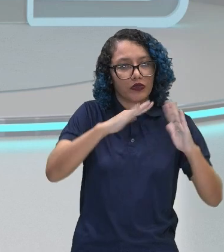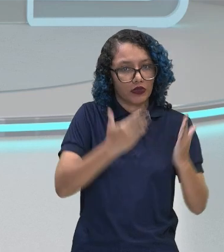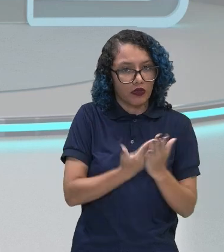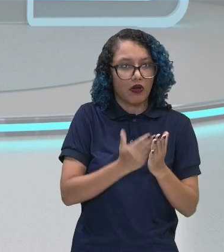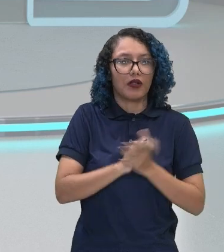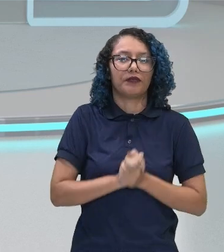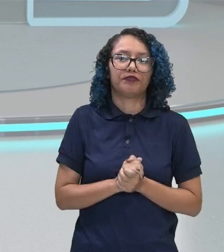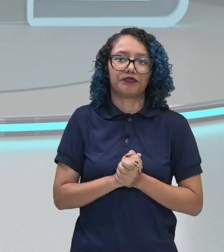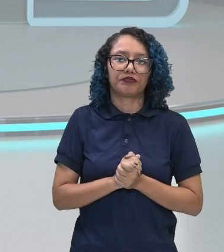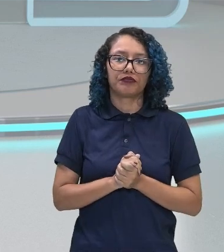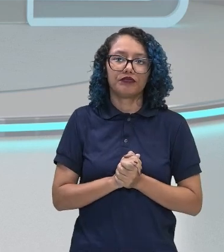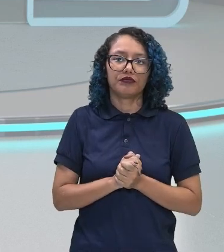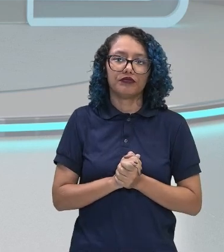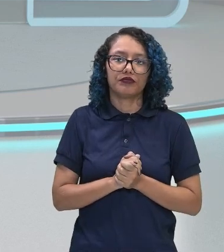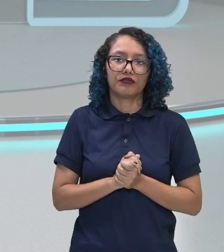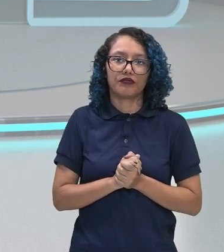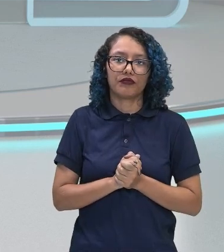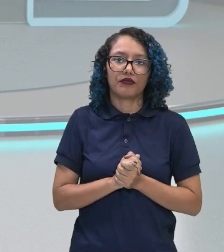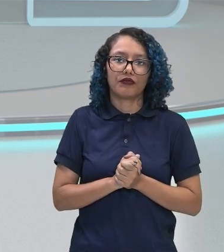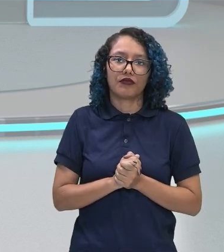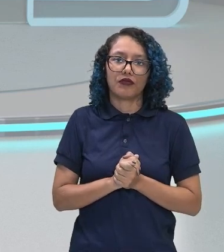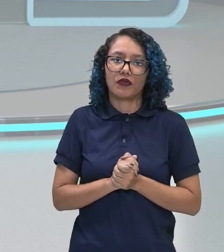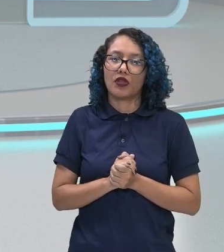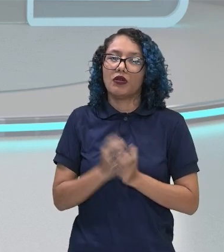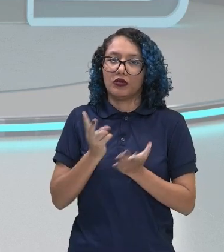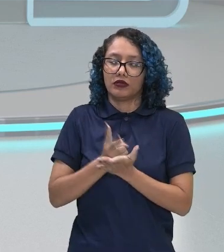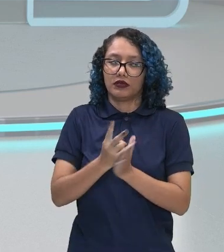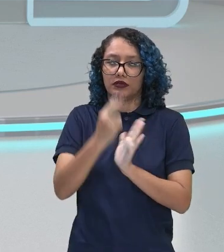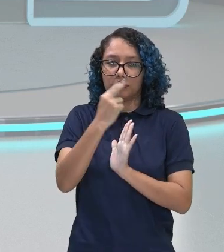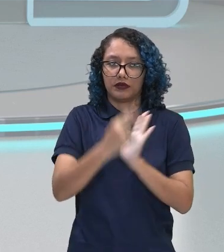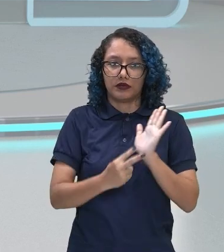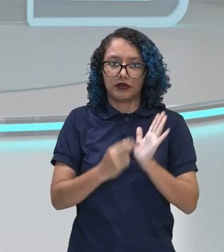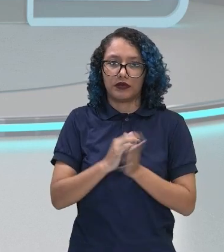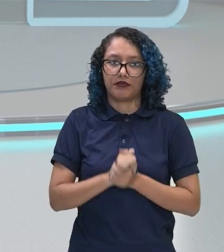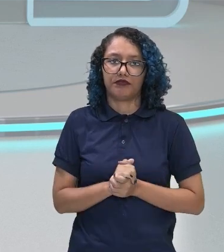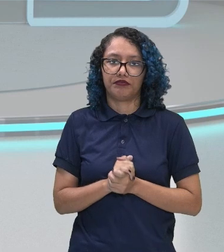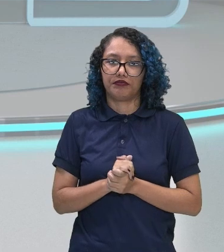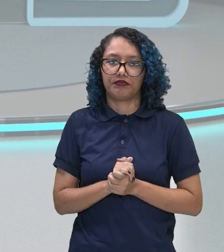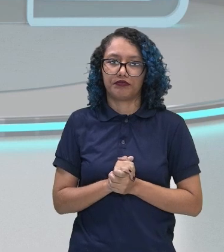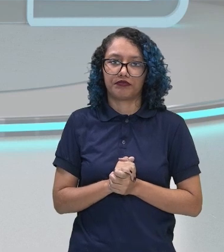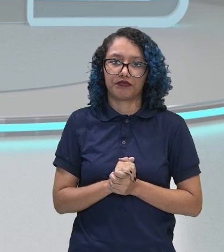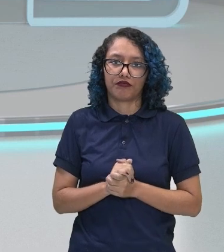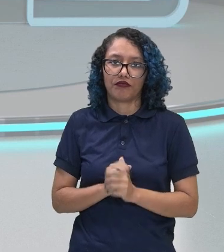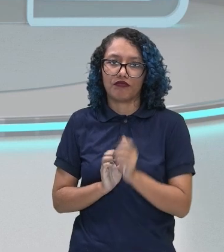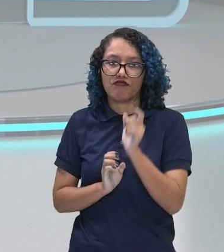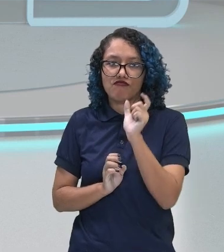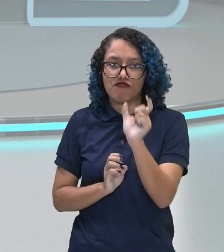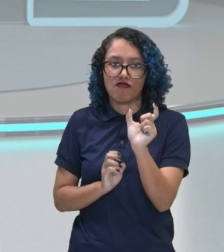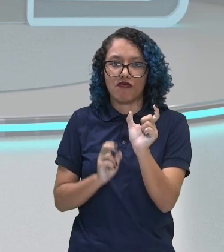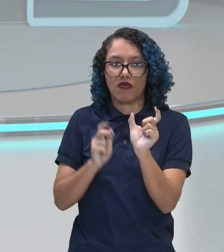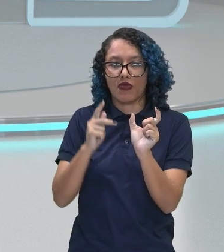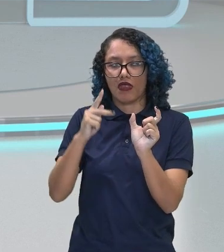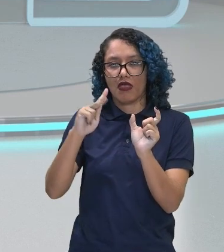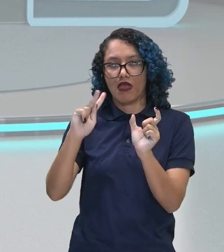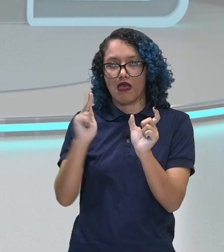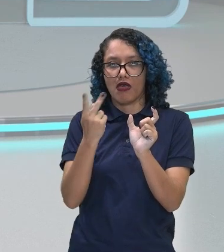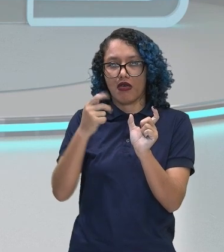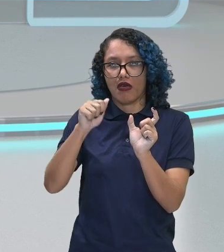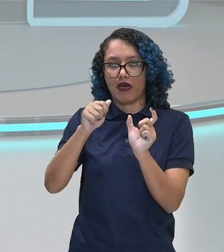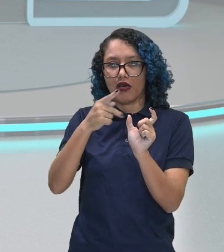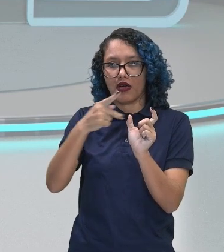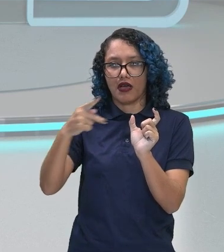smiled happily. O Tom sorriu. Happily quer dizer felizmente. Ele deriva de happy, que é um adjetivo.